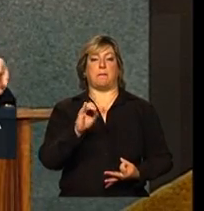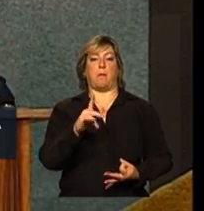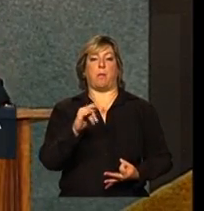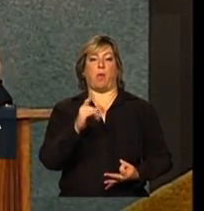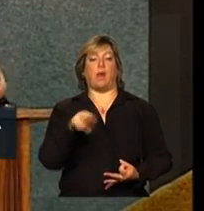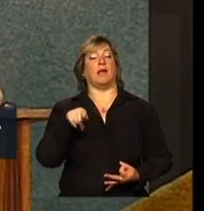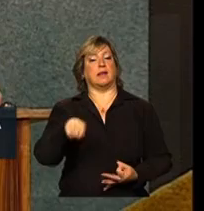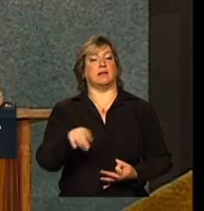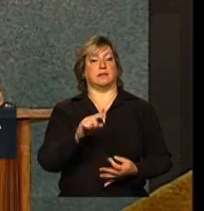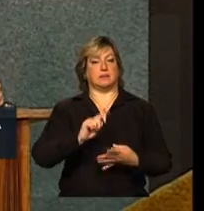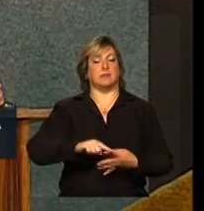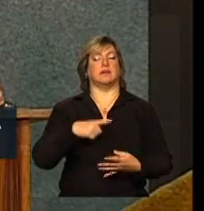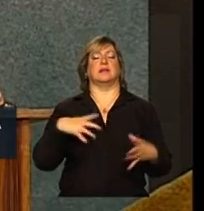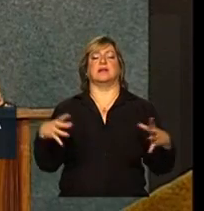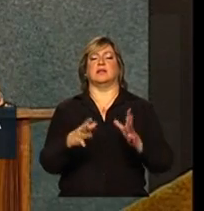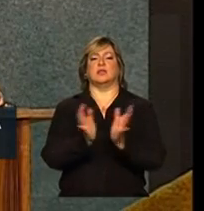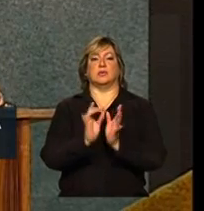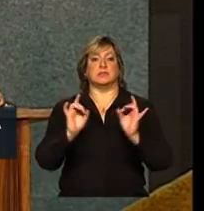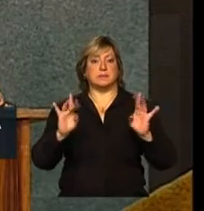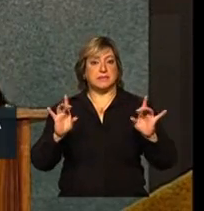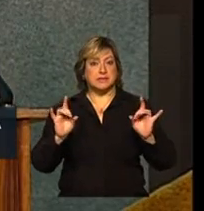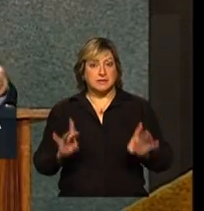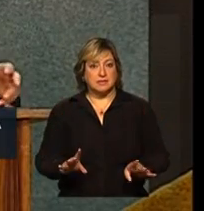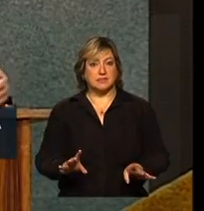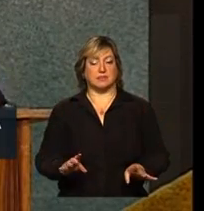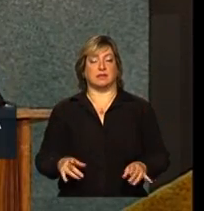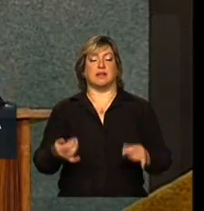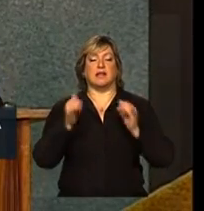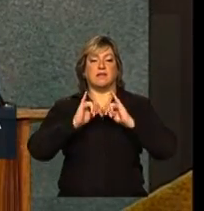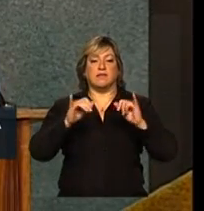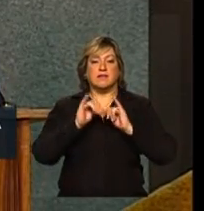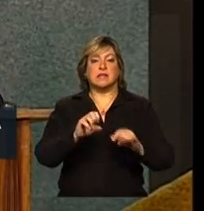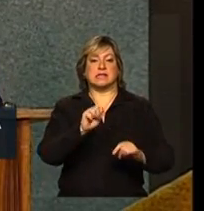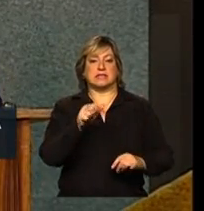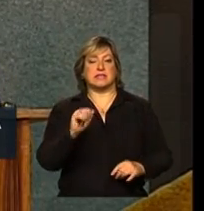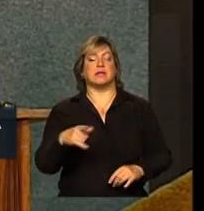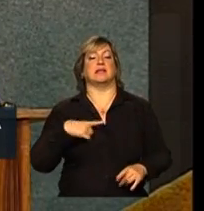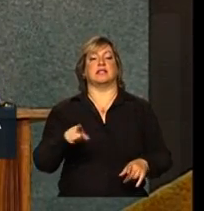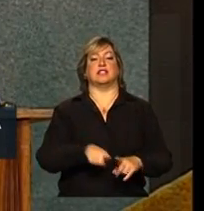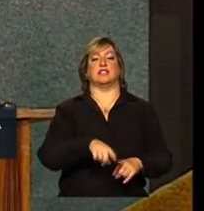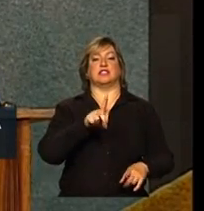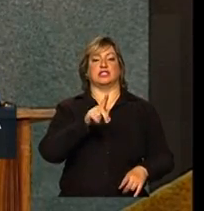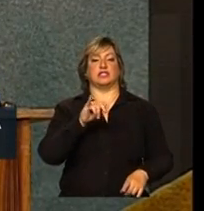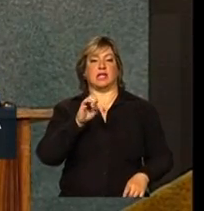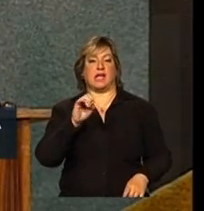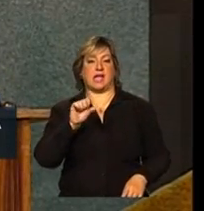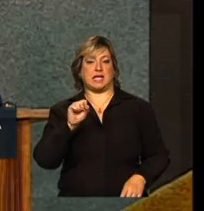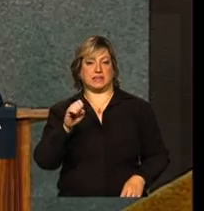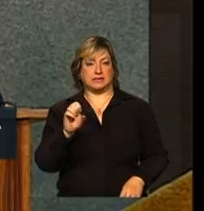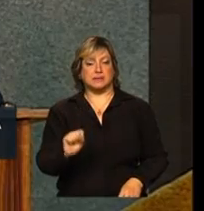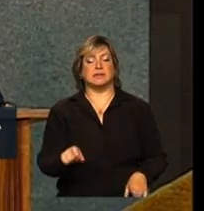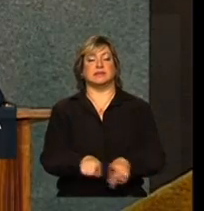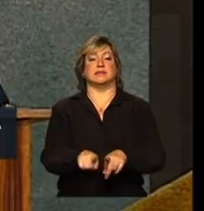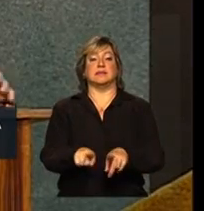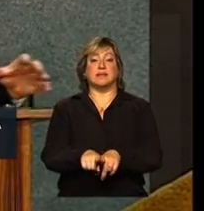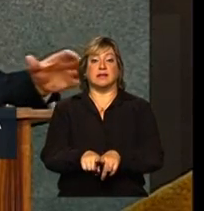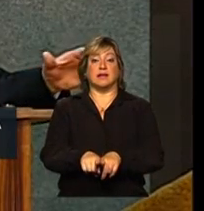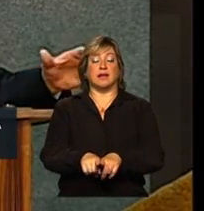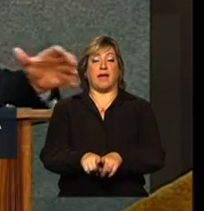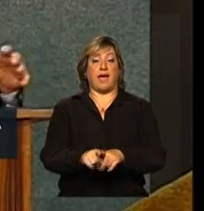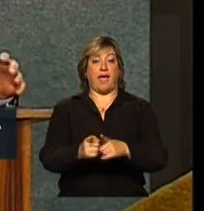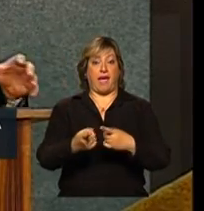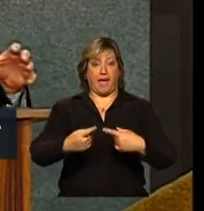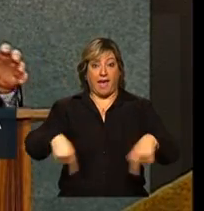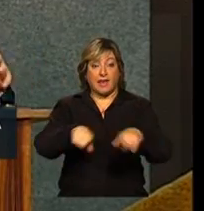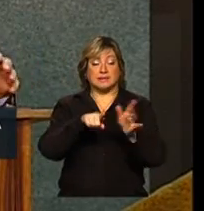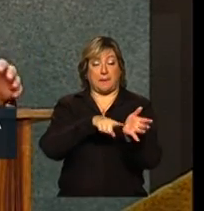instituto especializado nisso, dados da SAI, dados do DIEESE. E